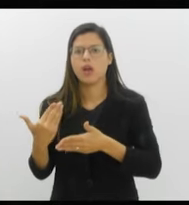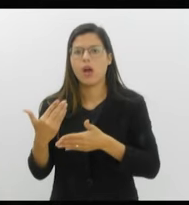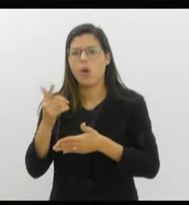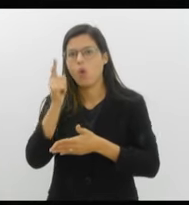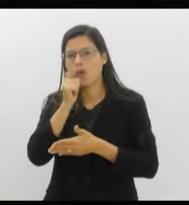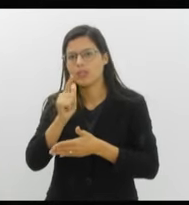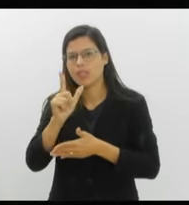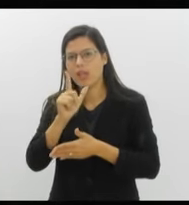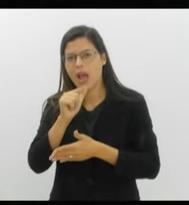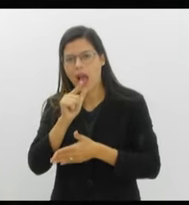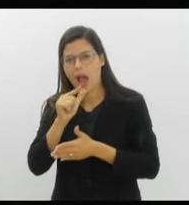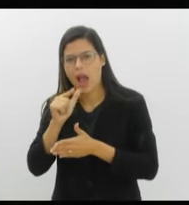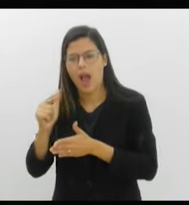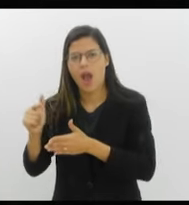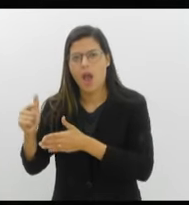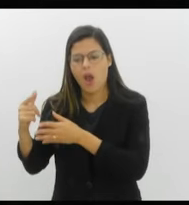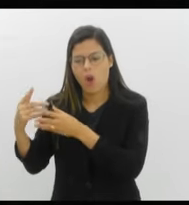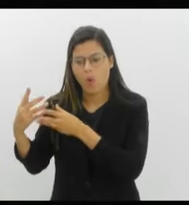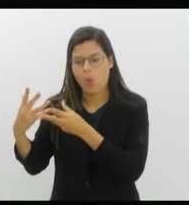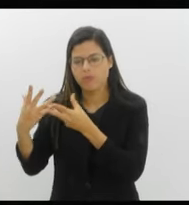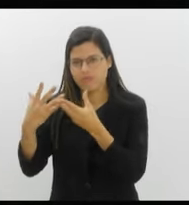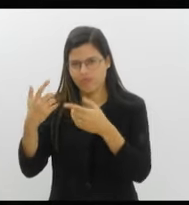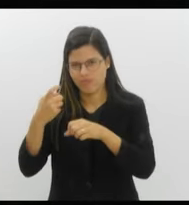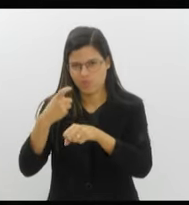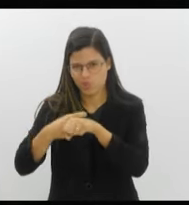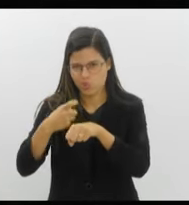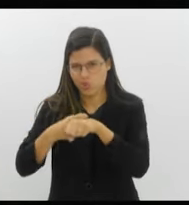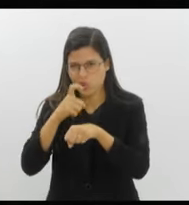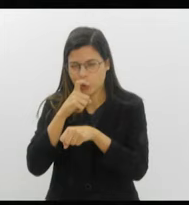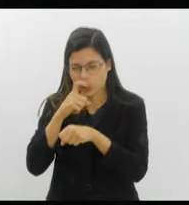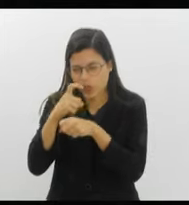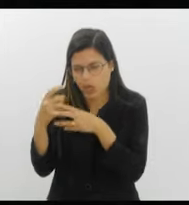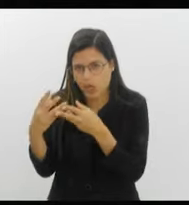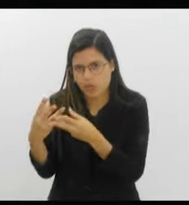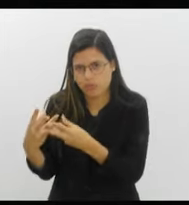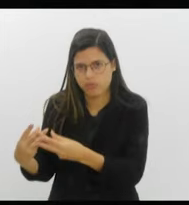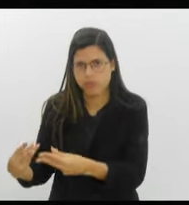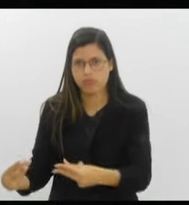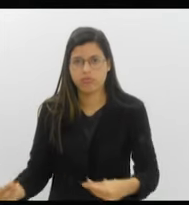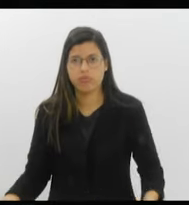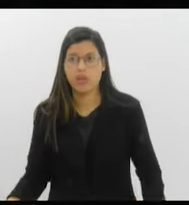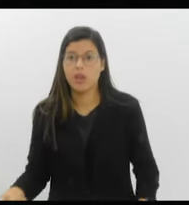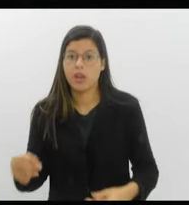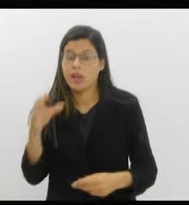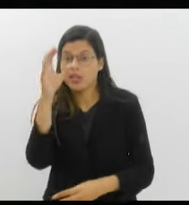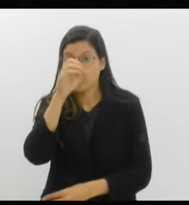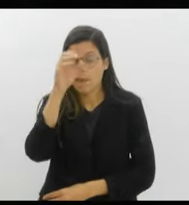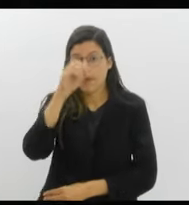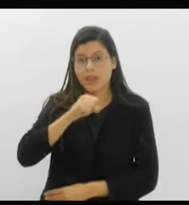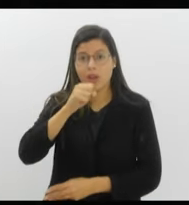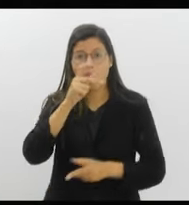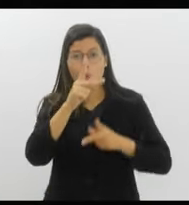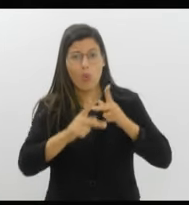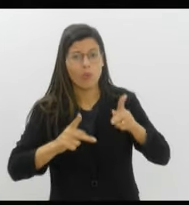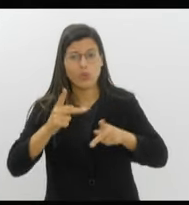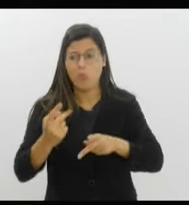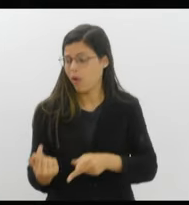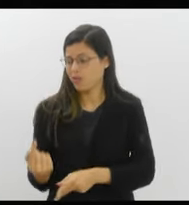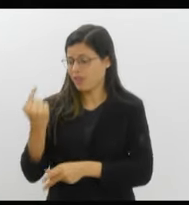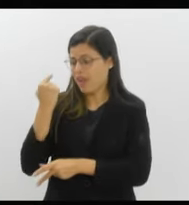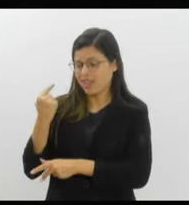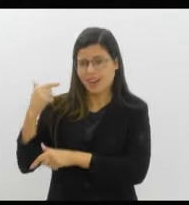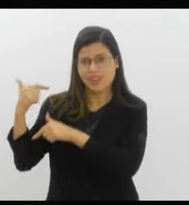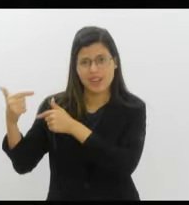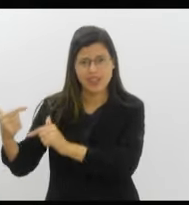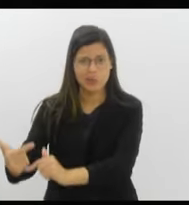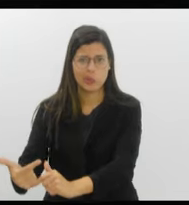as águas que vêm do degelo por valas, que são tecnologias aprendidas com os povos originários que habitavam ali antes mesmo de terem as cidades urbanizadas. Se